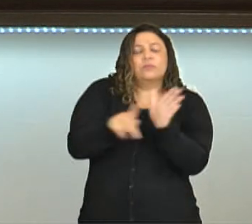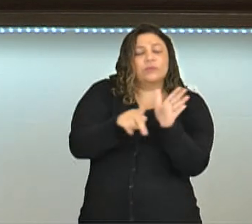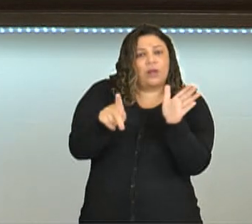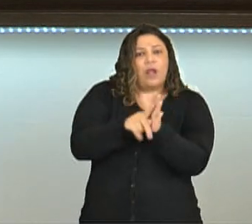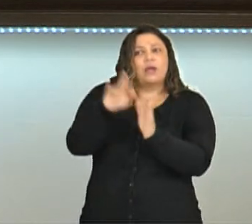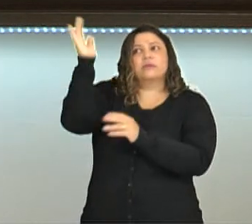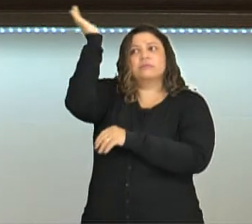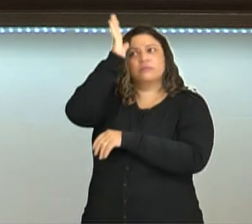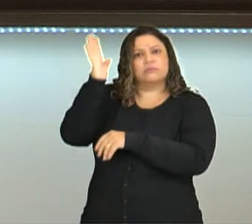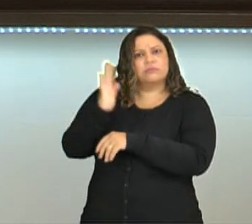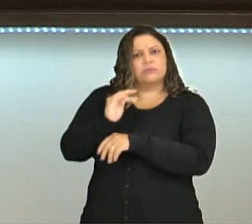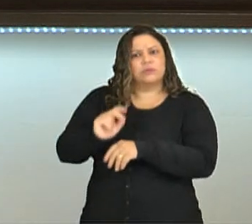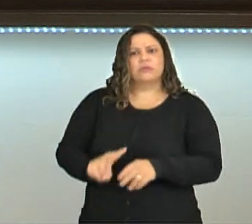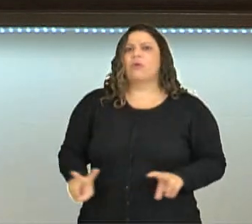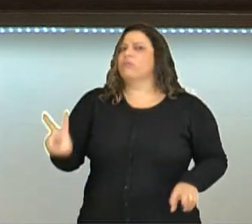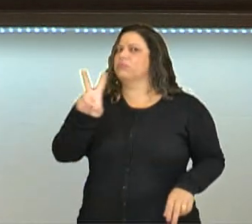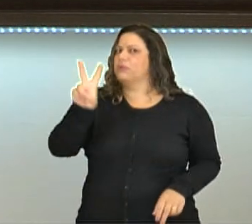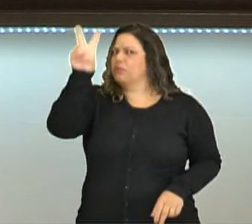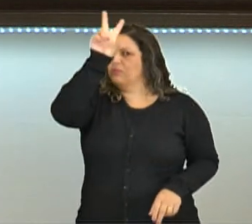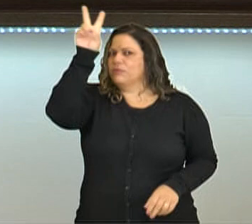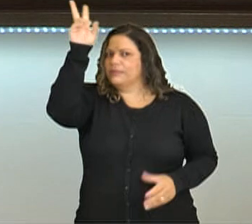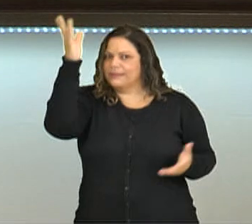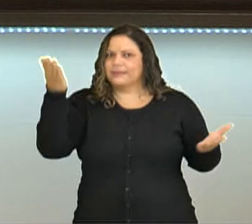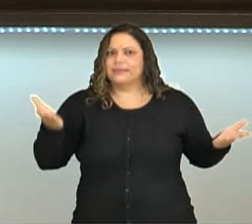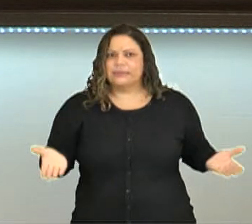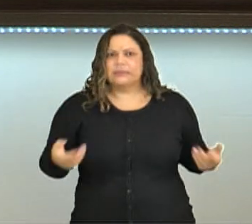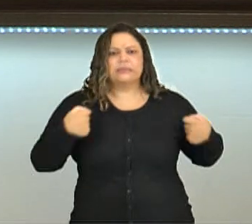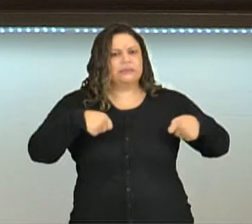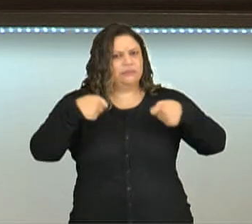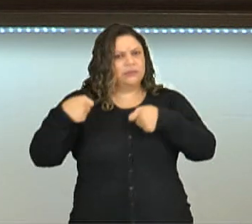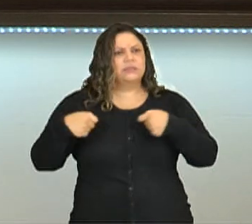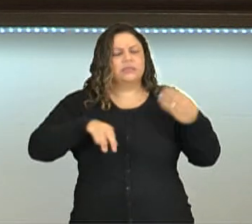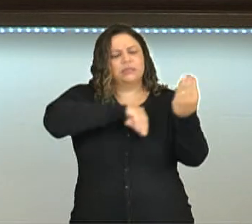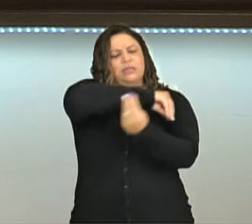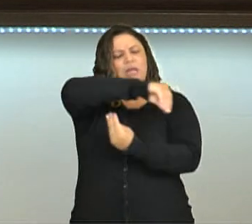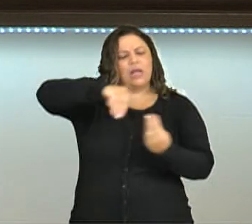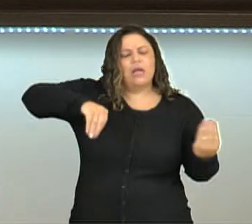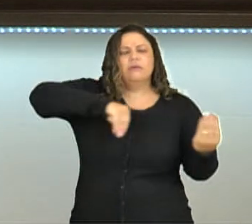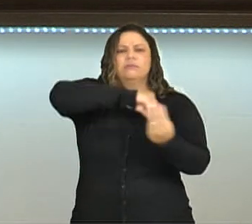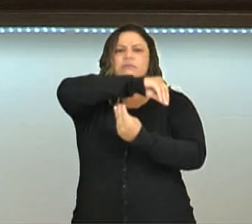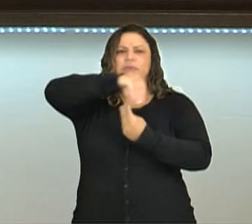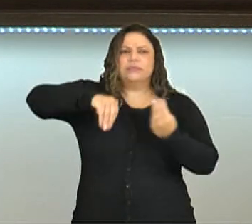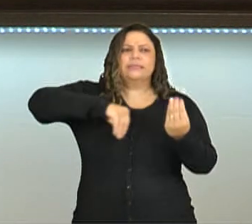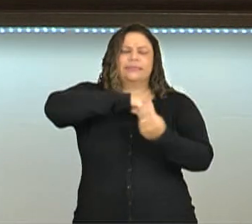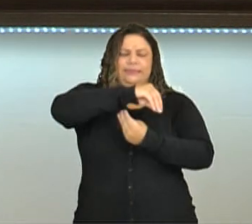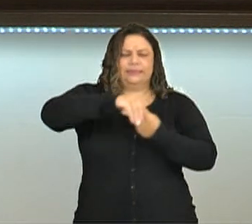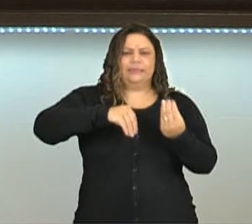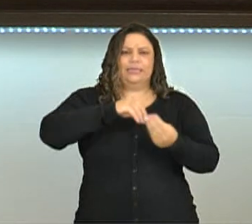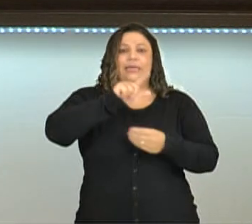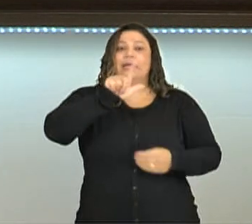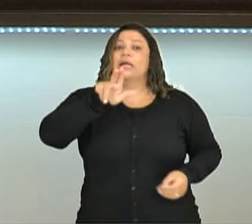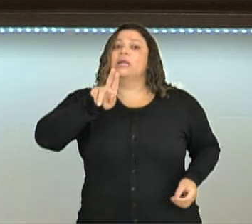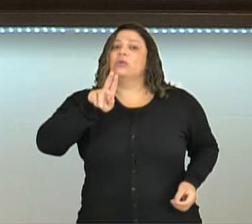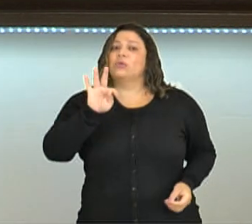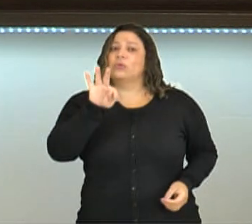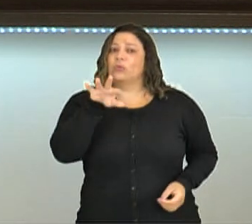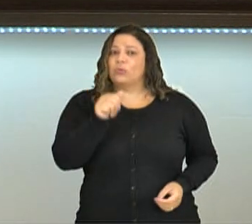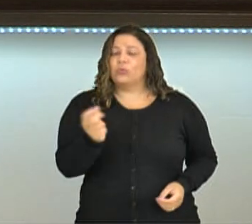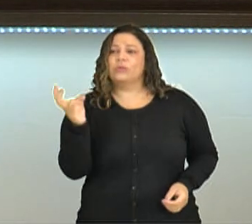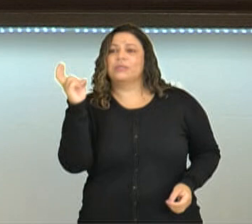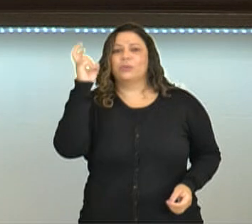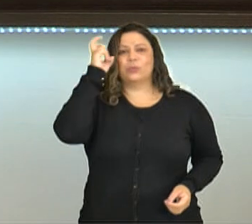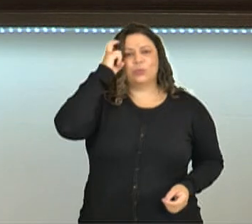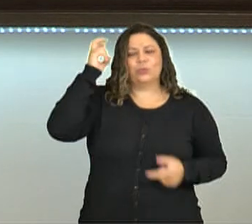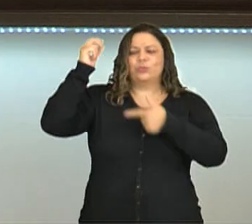Então, a gente tem que valorizar o que a gente tem. E ela mistura tudo isso. Arte marcial, que é a luta, né? Uma cultura, que são as tradições que a